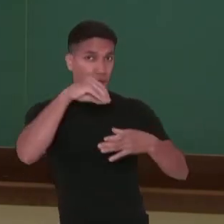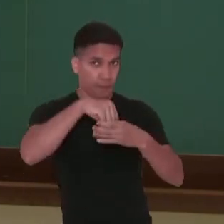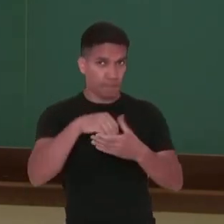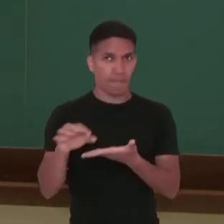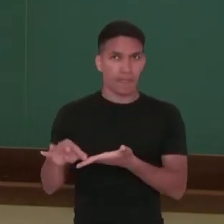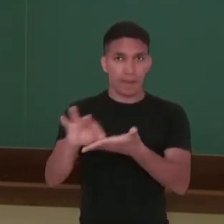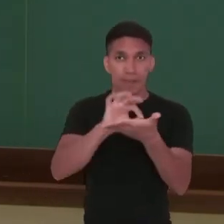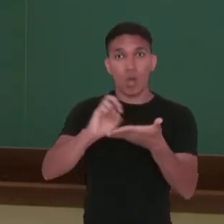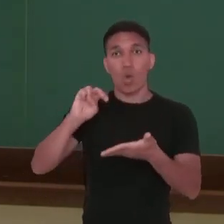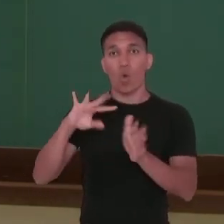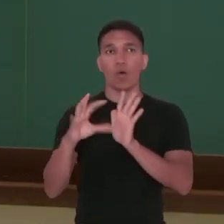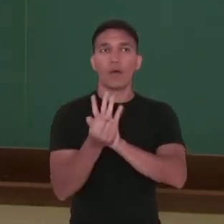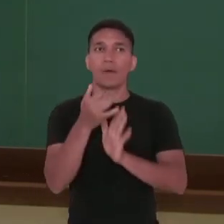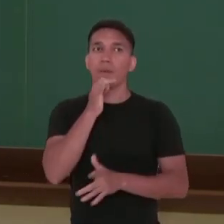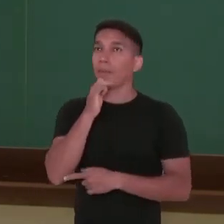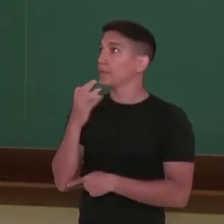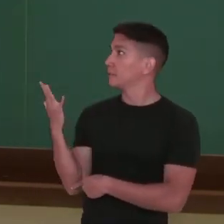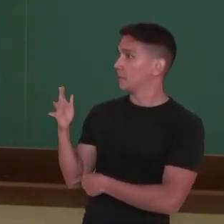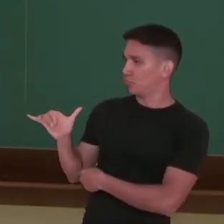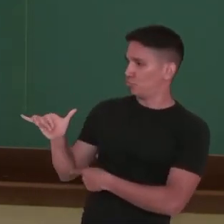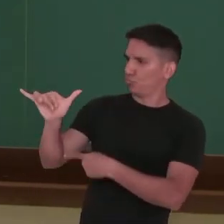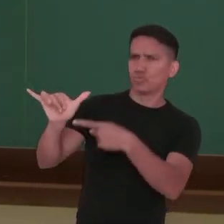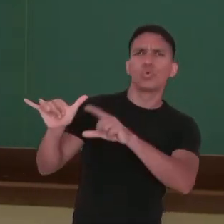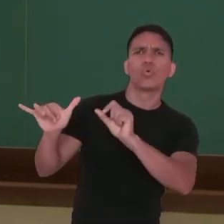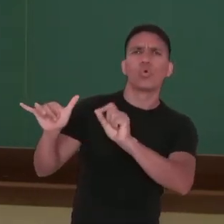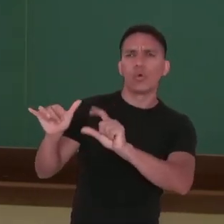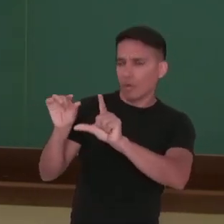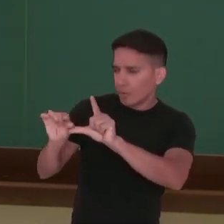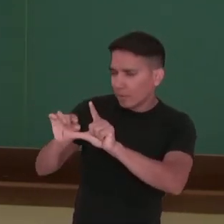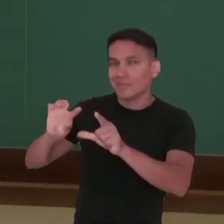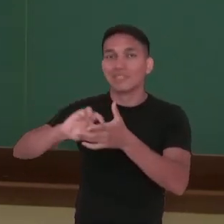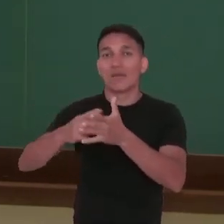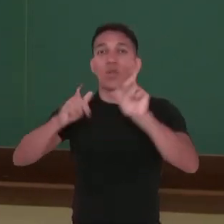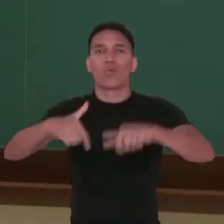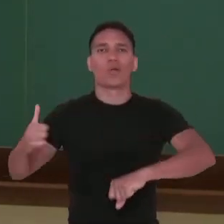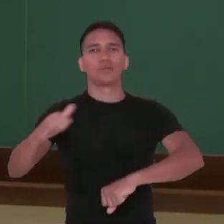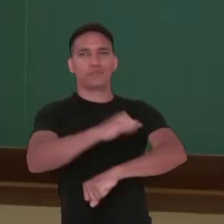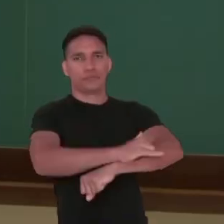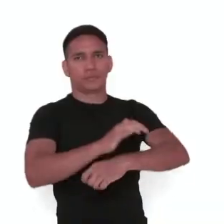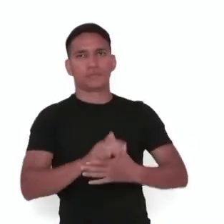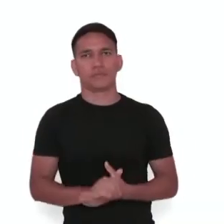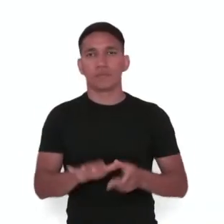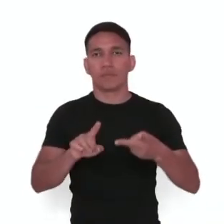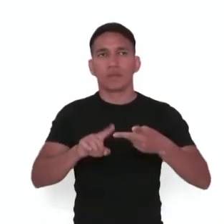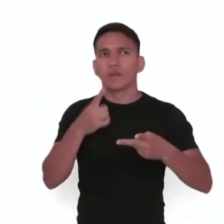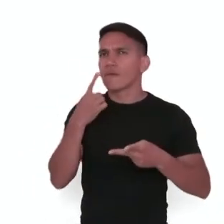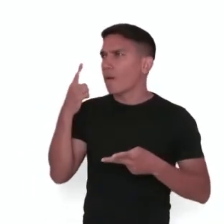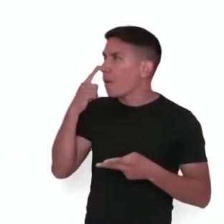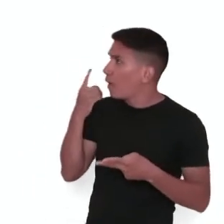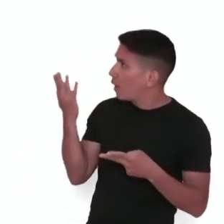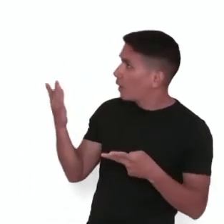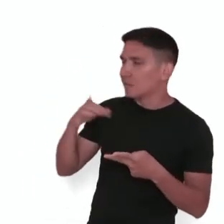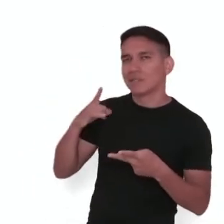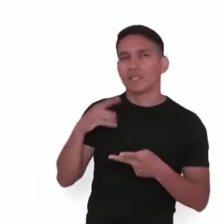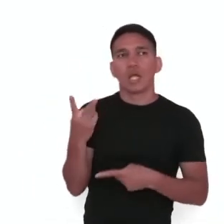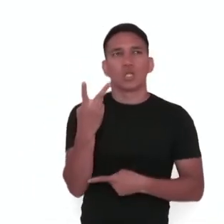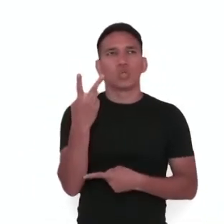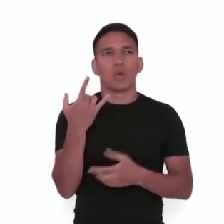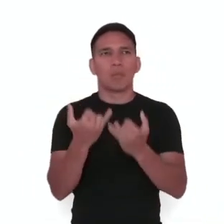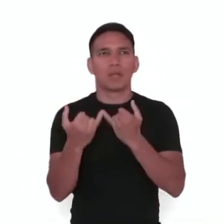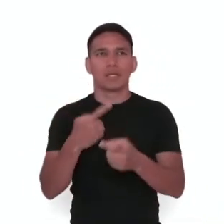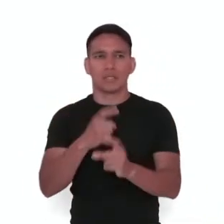ou dos símbolos. Por exemplo, esse aviãozinho é aeroporto, né? Você tem ali, ó, duas, parece dois